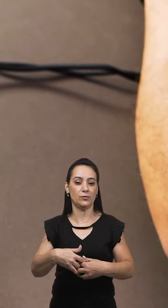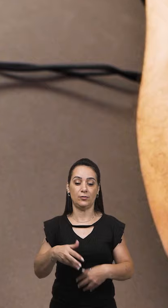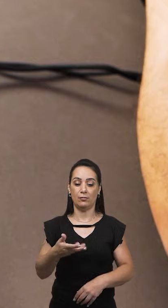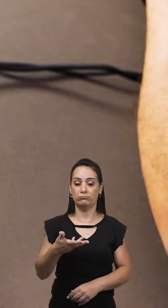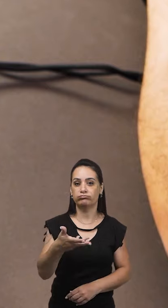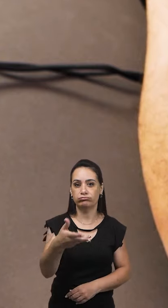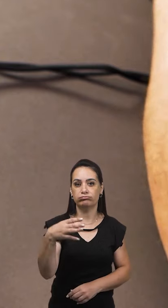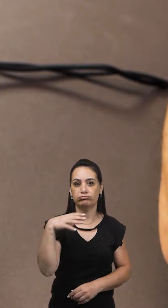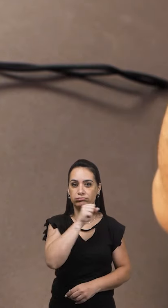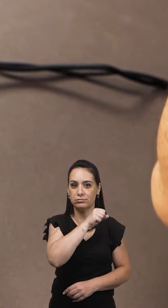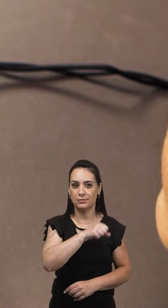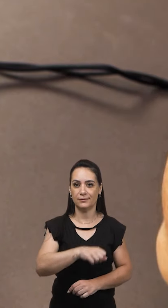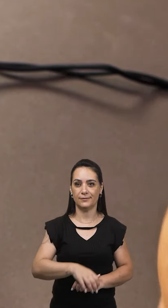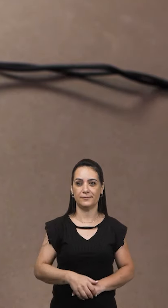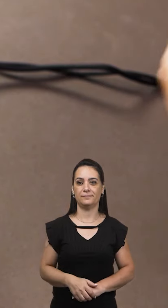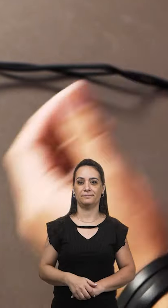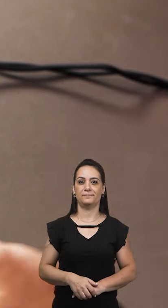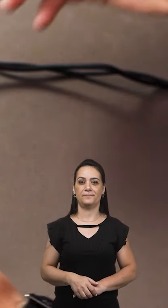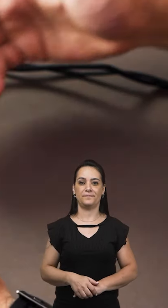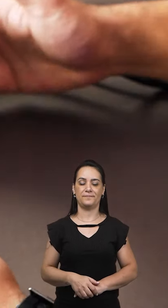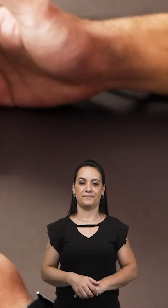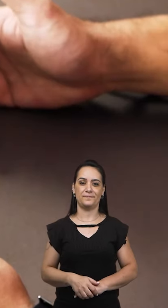da velocidade dela.